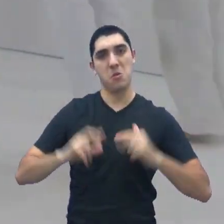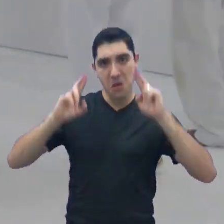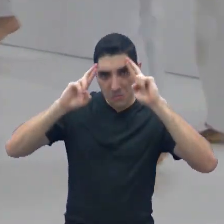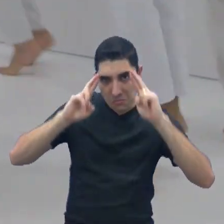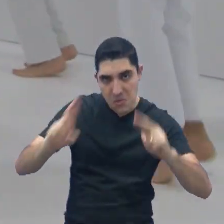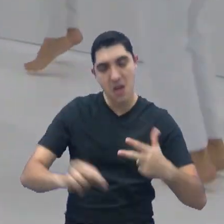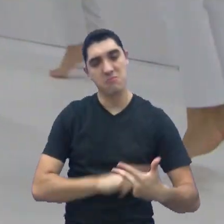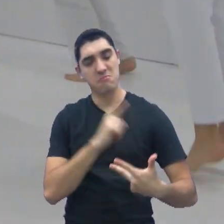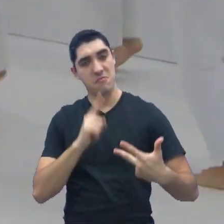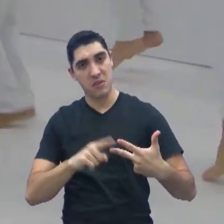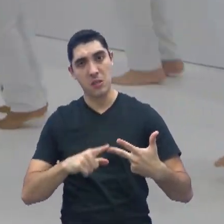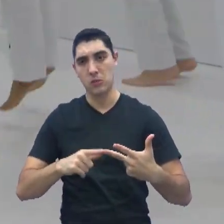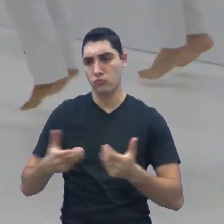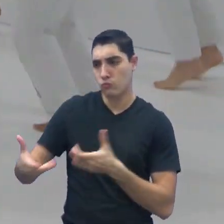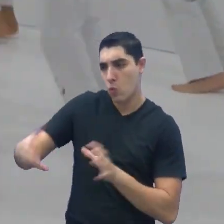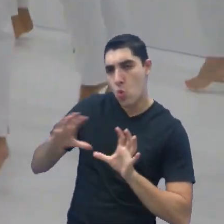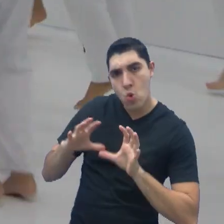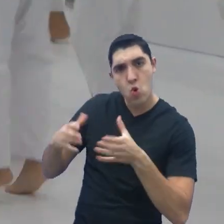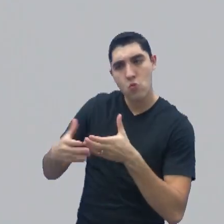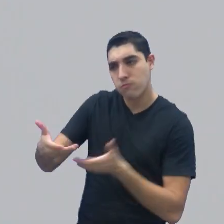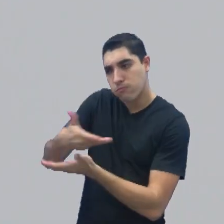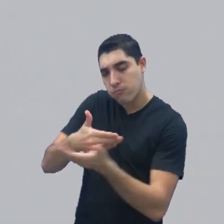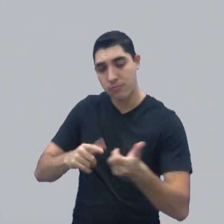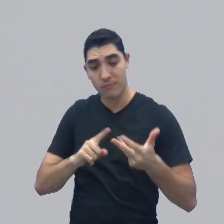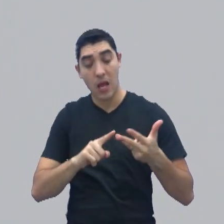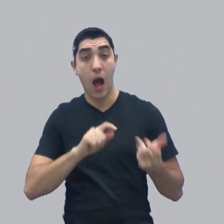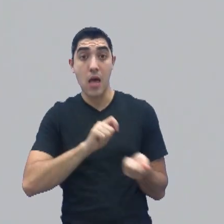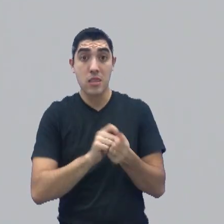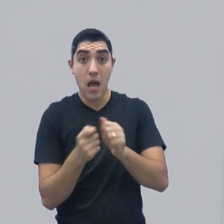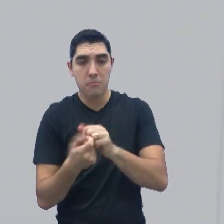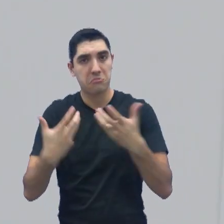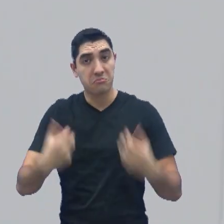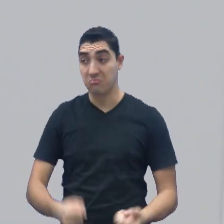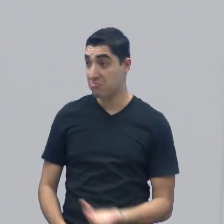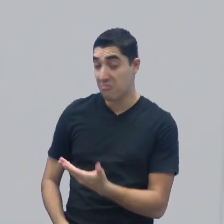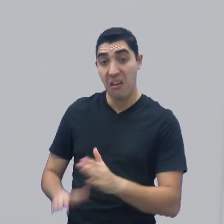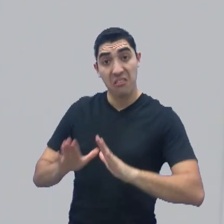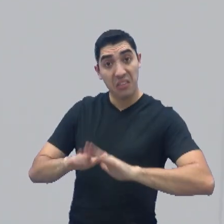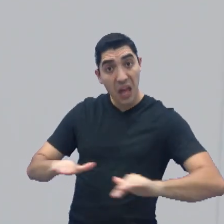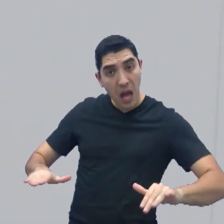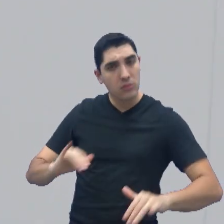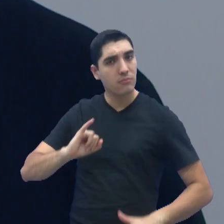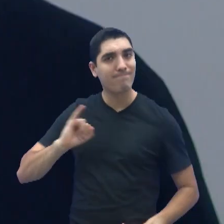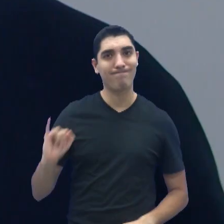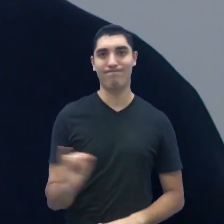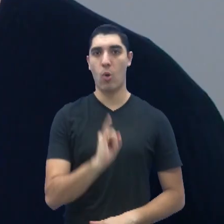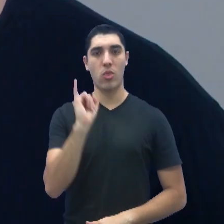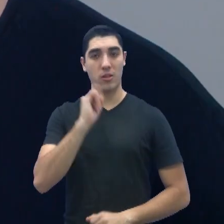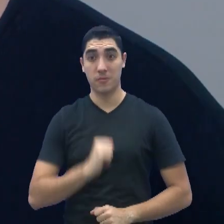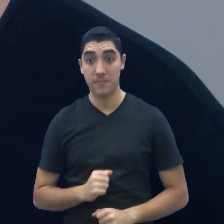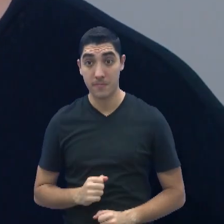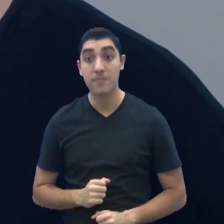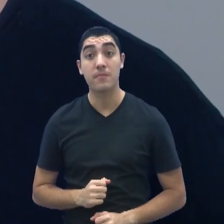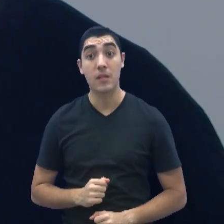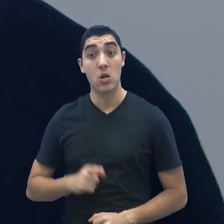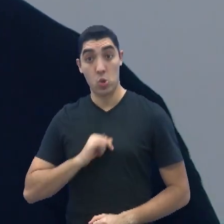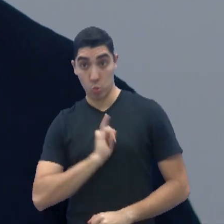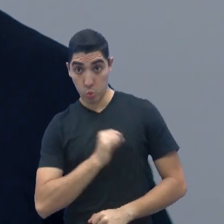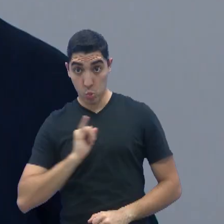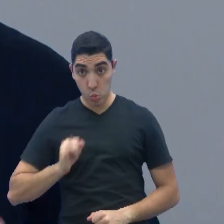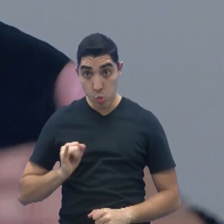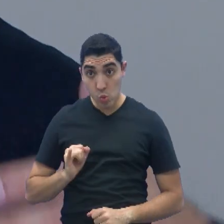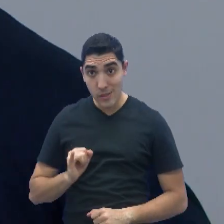em equipe e resiliência, essenciais para crianças em formação, como o Bento. O jiu-jitsu é um esporte